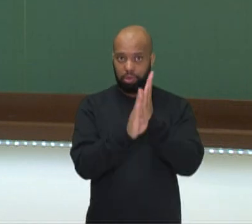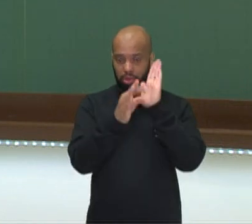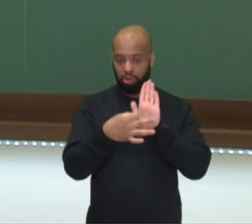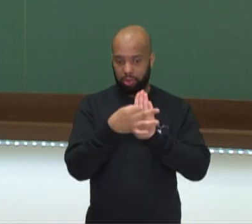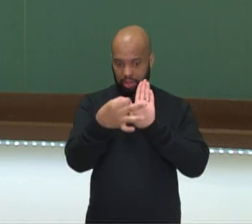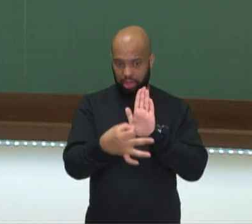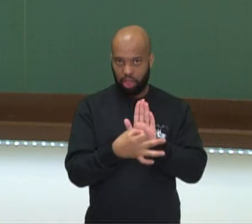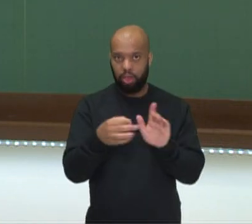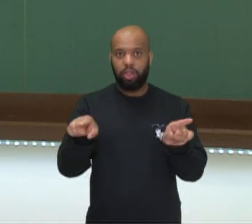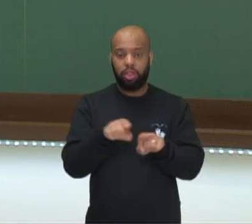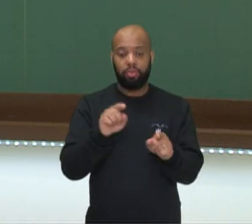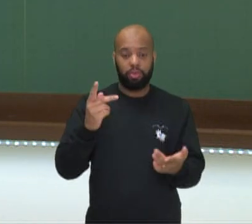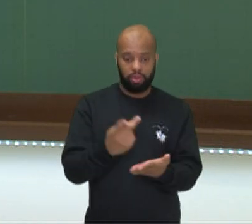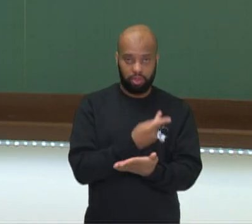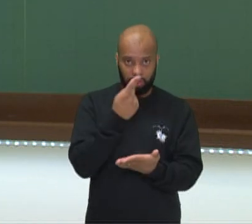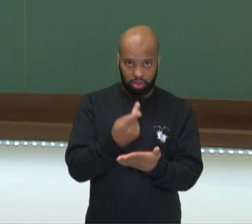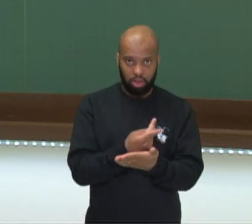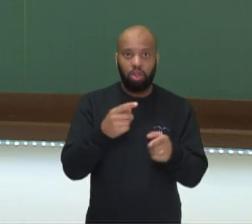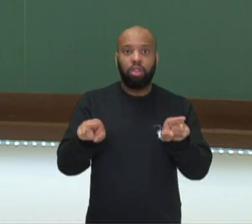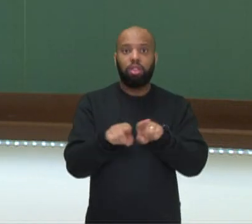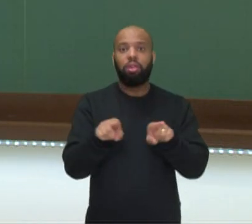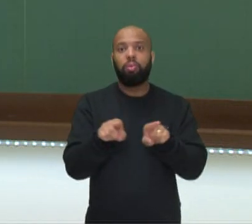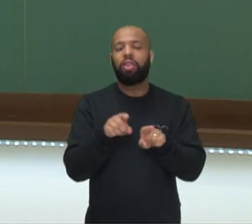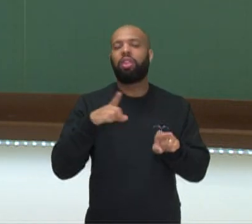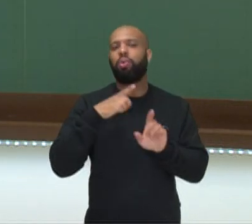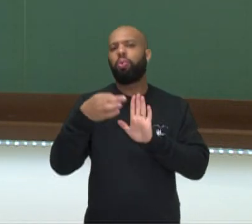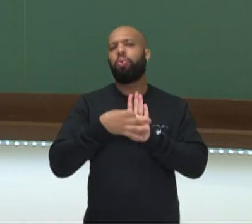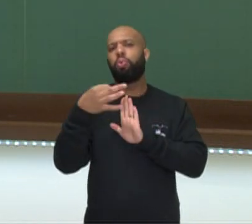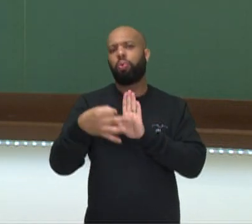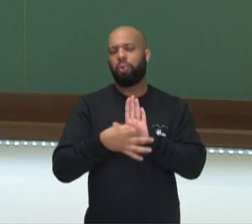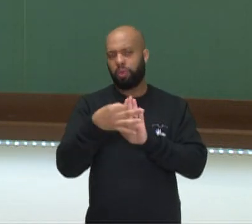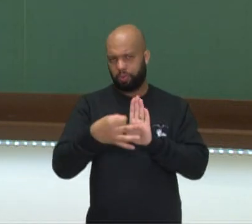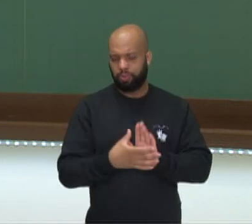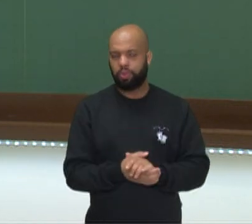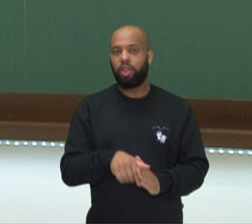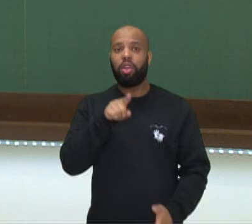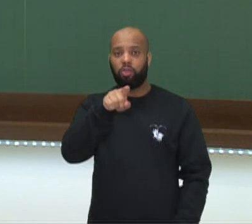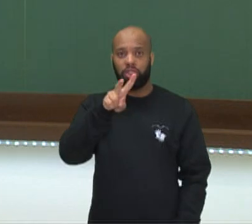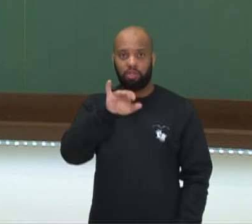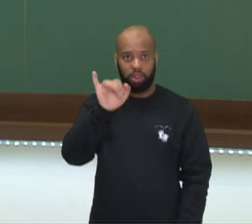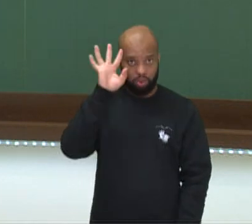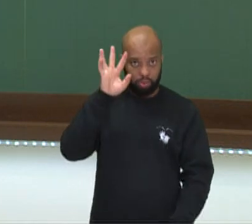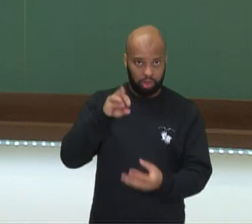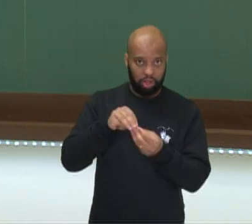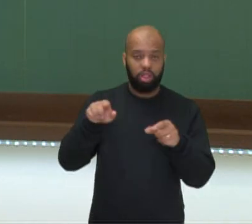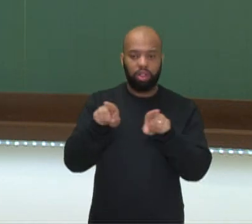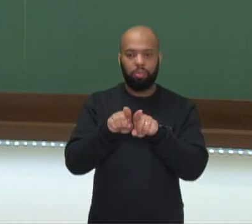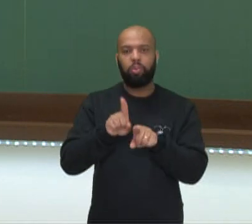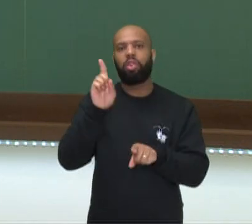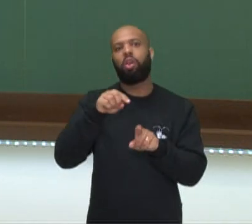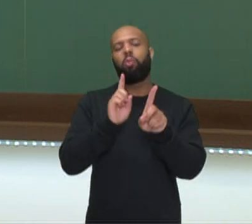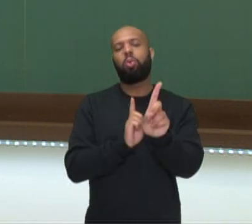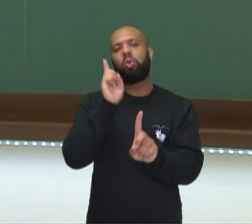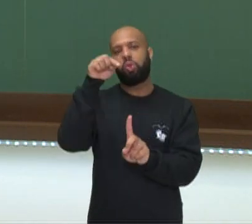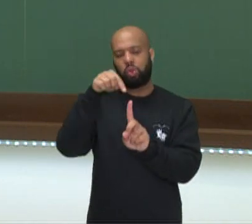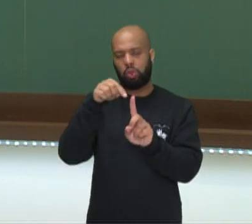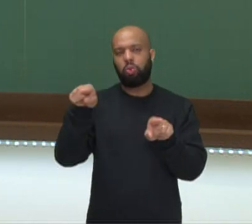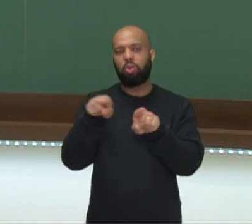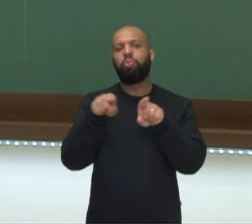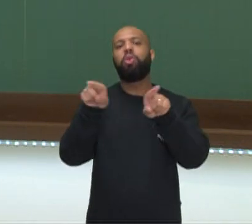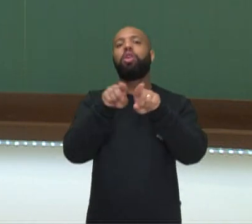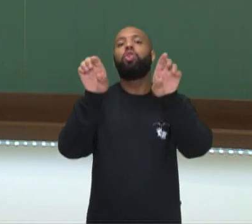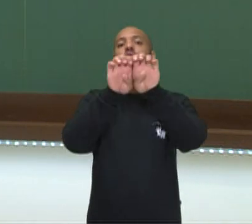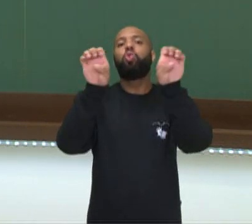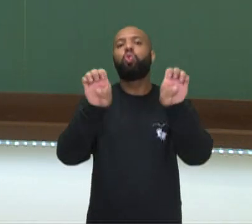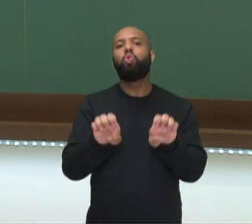a argumentação que foi utilizada na carta do leitor. E compreender também o objetivo, um pouco da estrutura